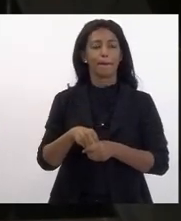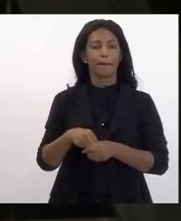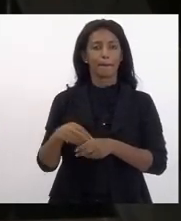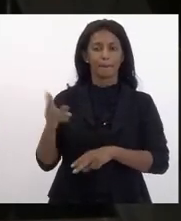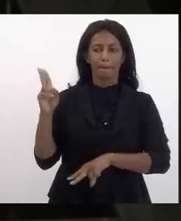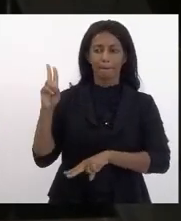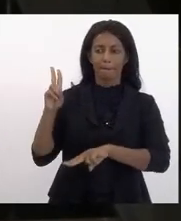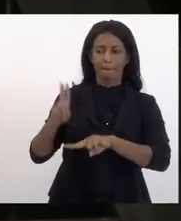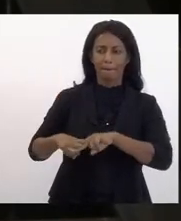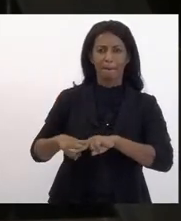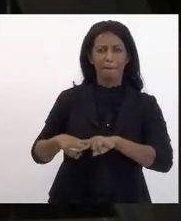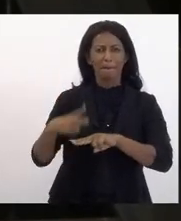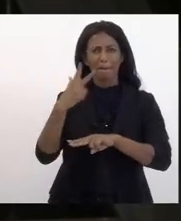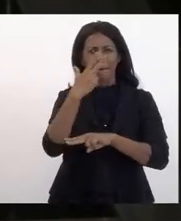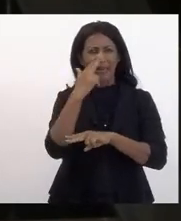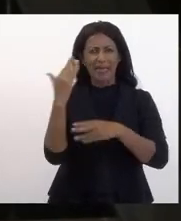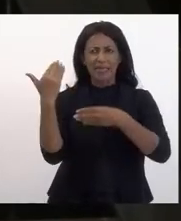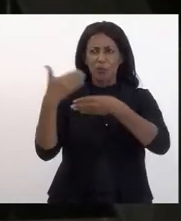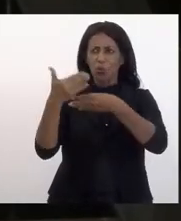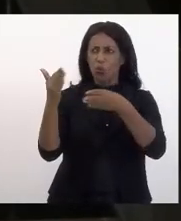prisões sem muro, tia Ju.